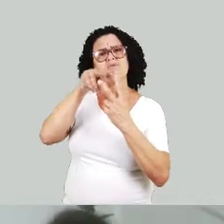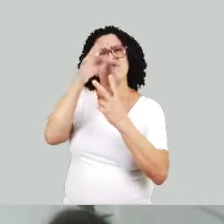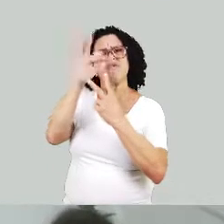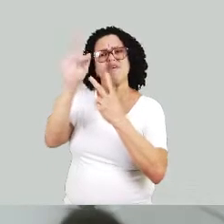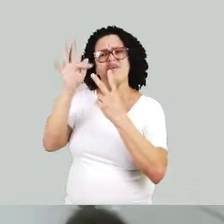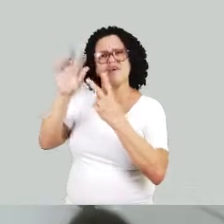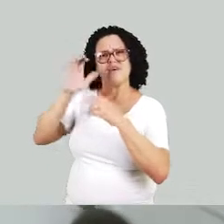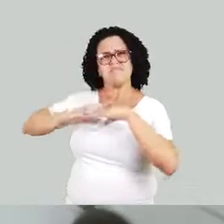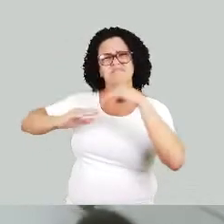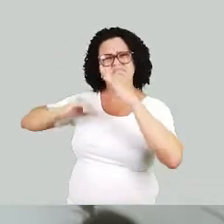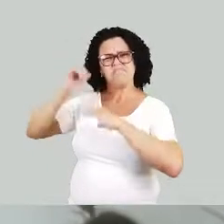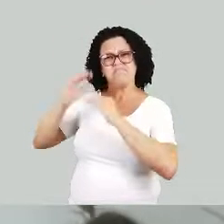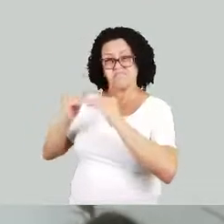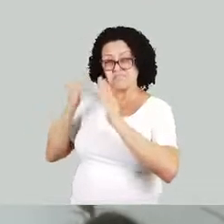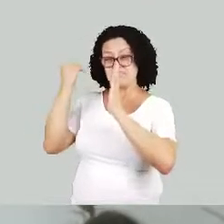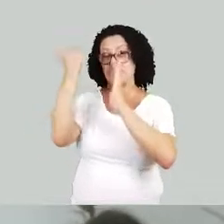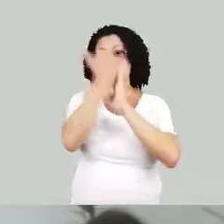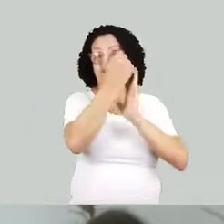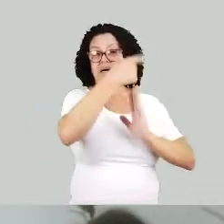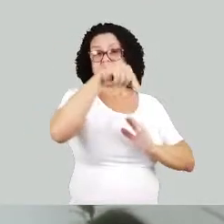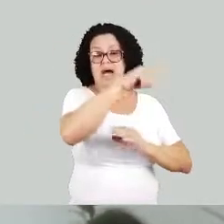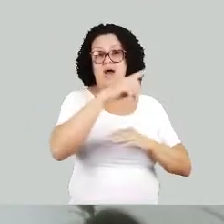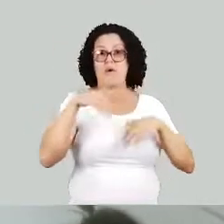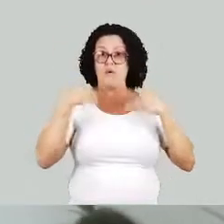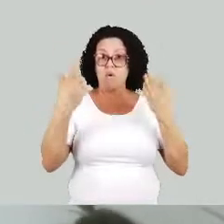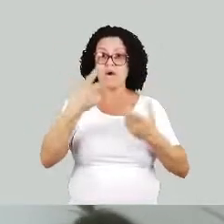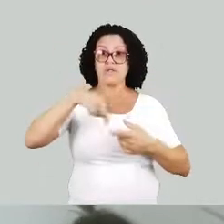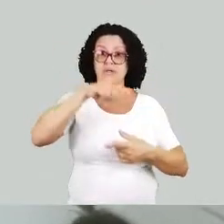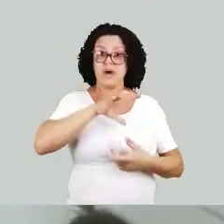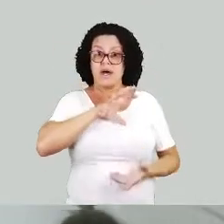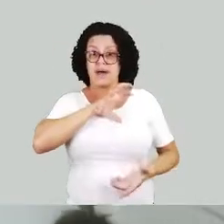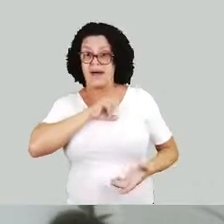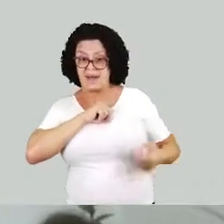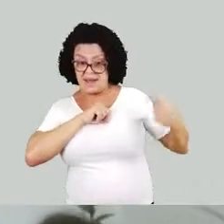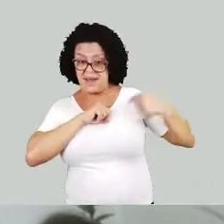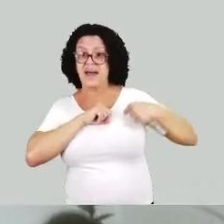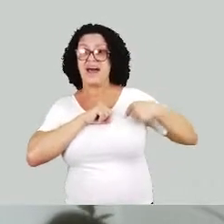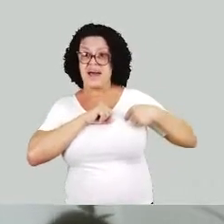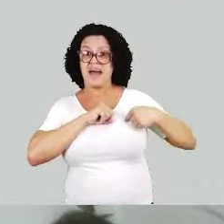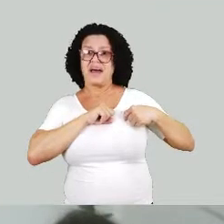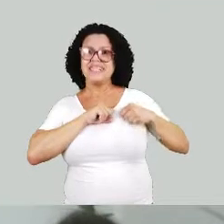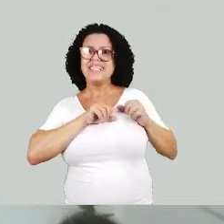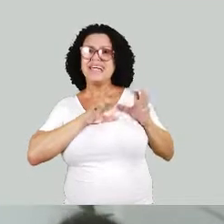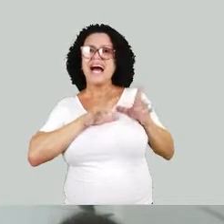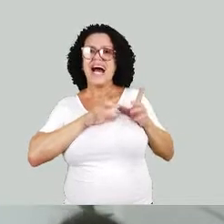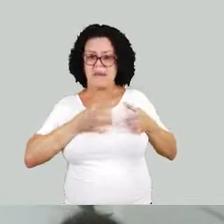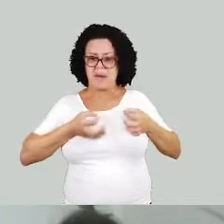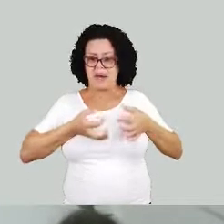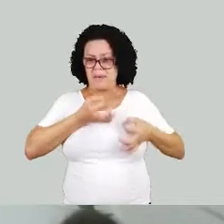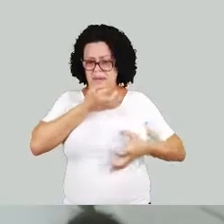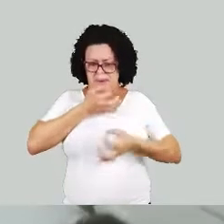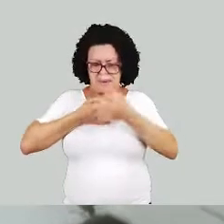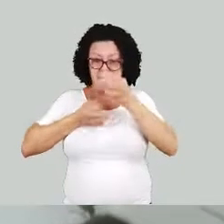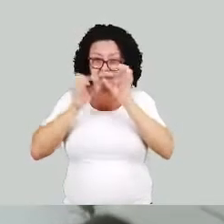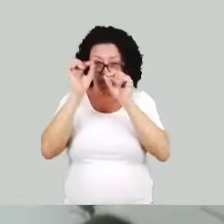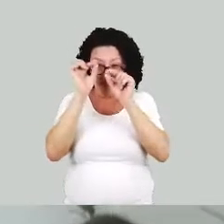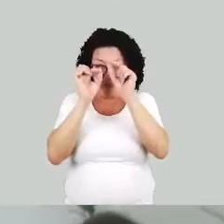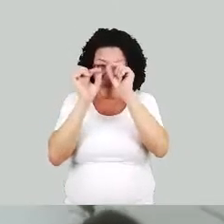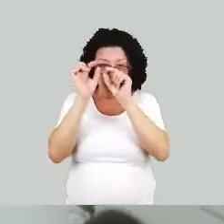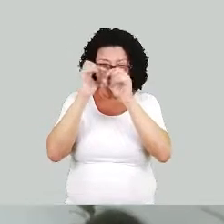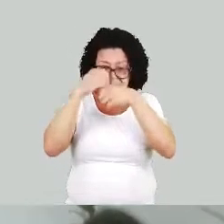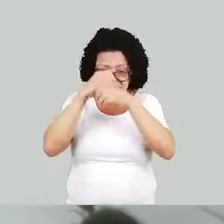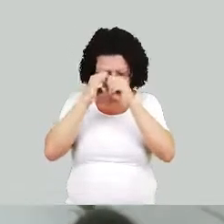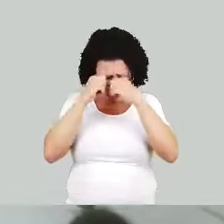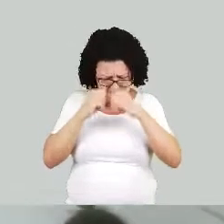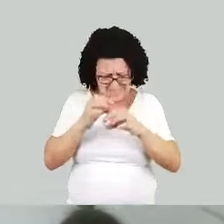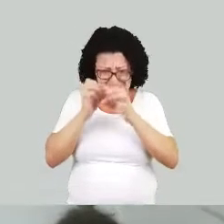de renome estabeleceram que quando nós amamos, produzimos moléculas, micropartículas